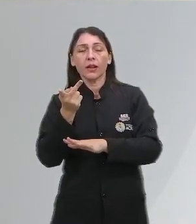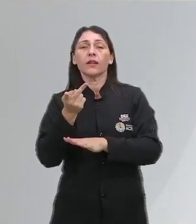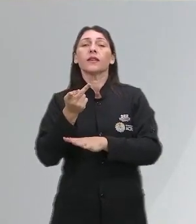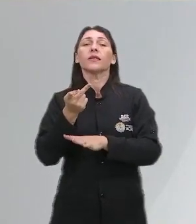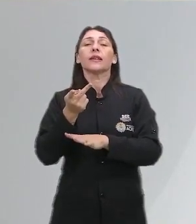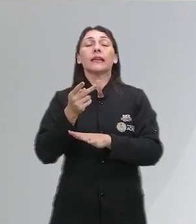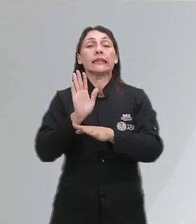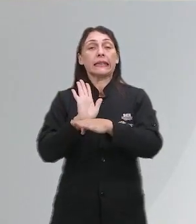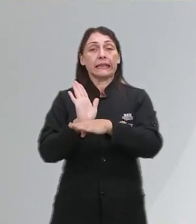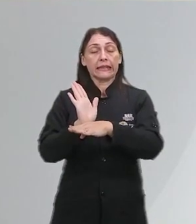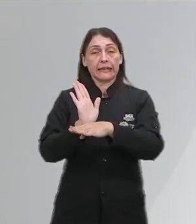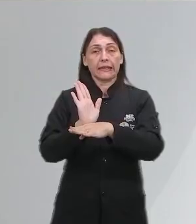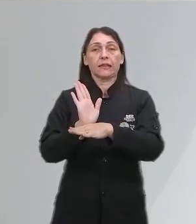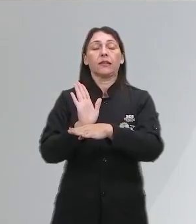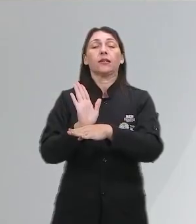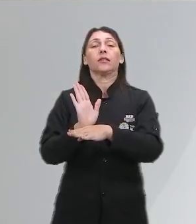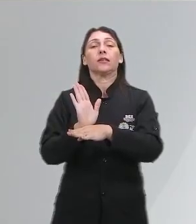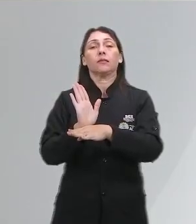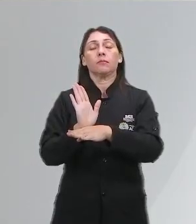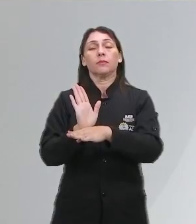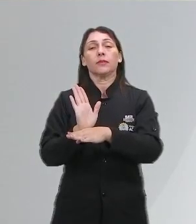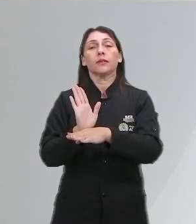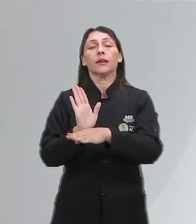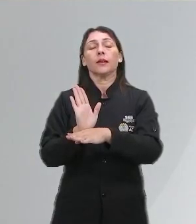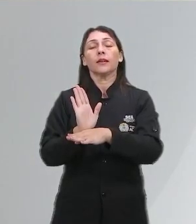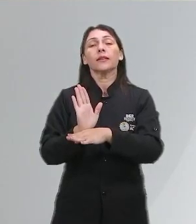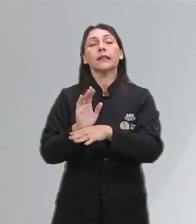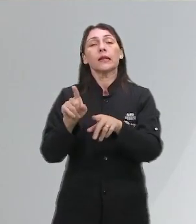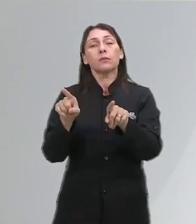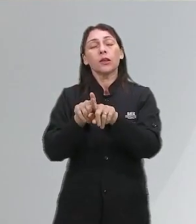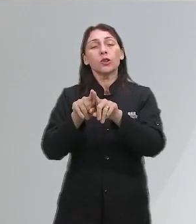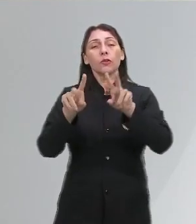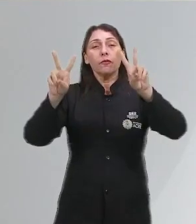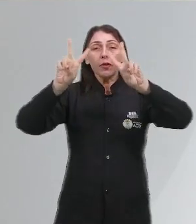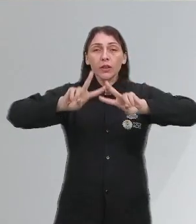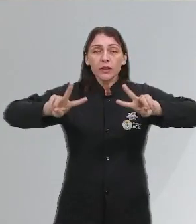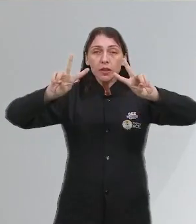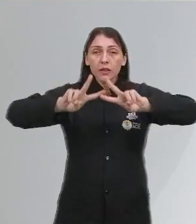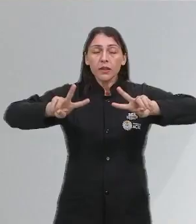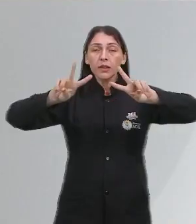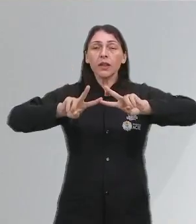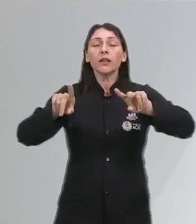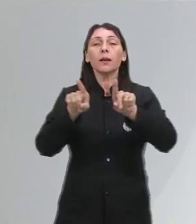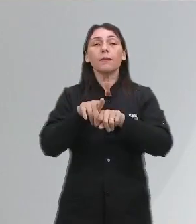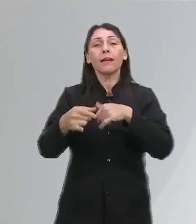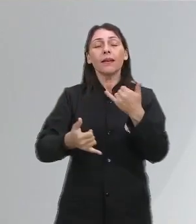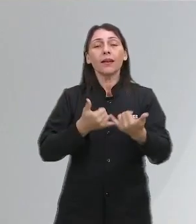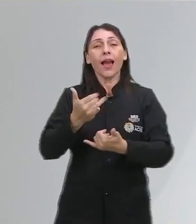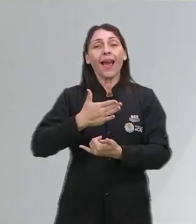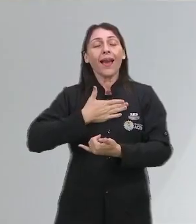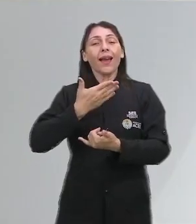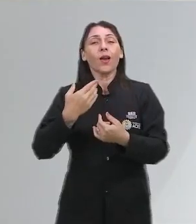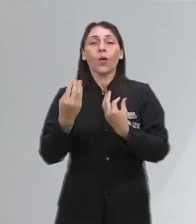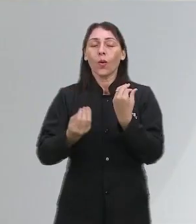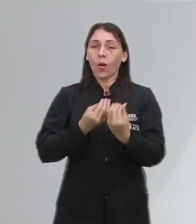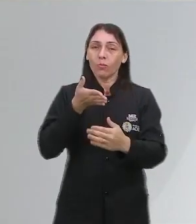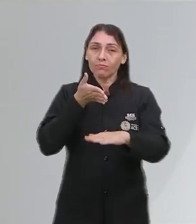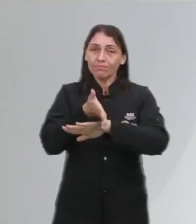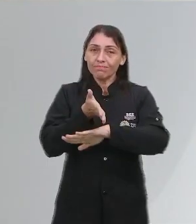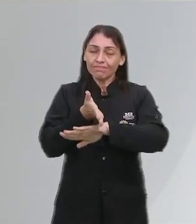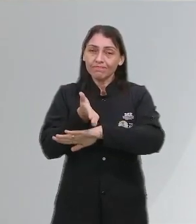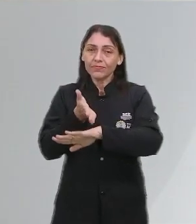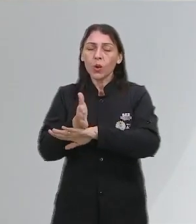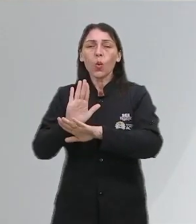entre cinema, que seria essa parte um pouco mais de visibilidade, o entretenimento, como é tido o acesso. E qual